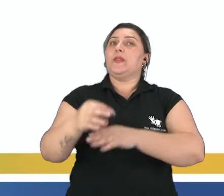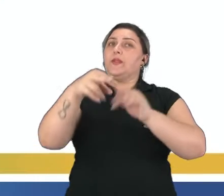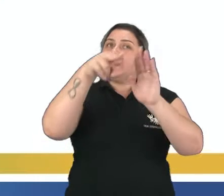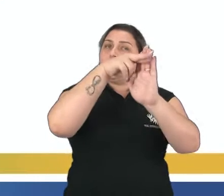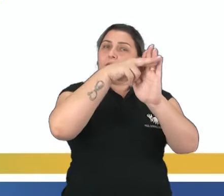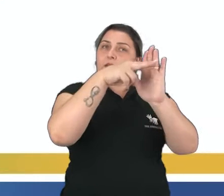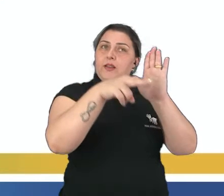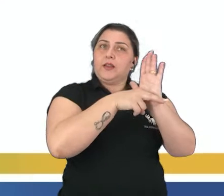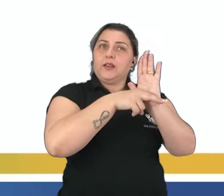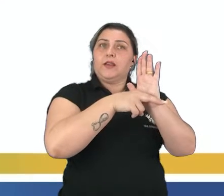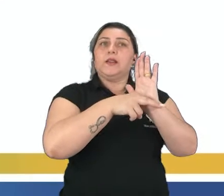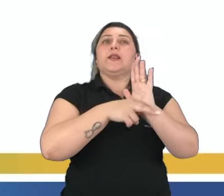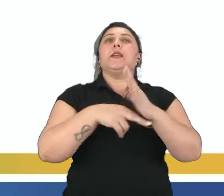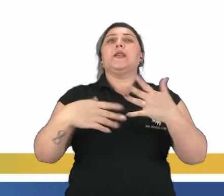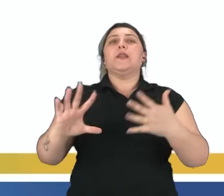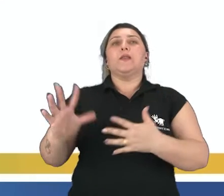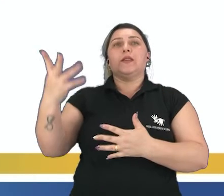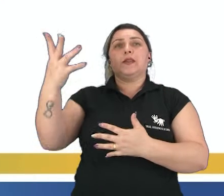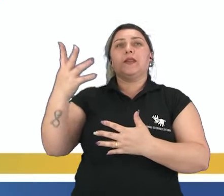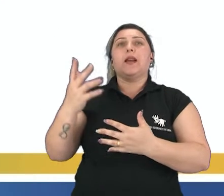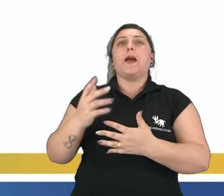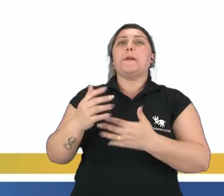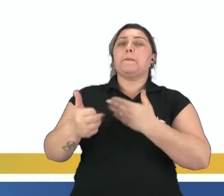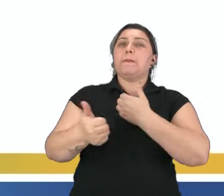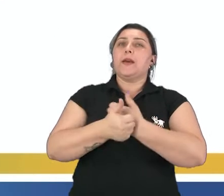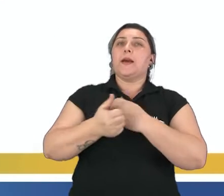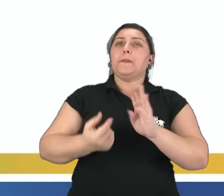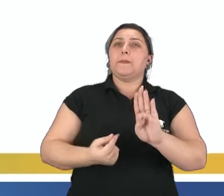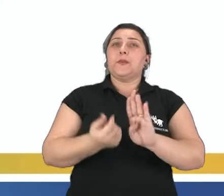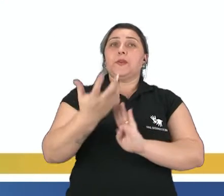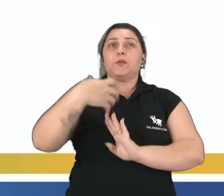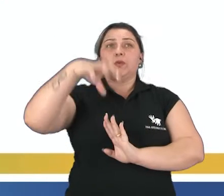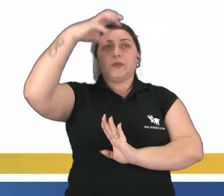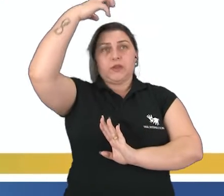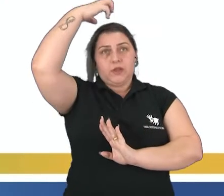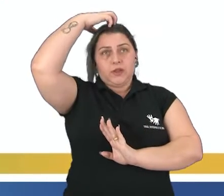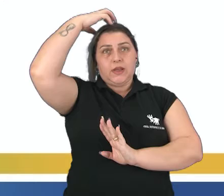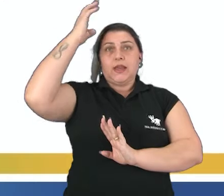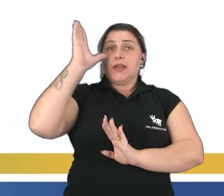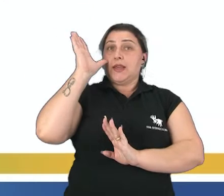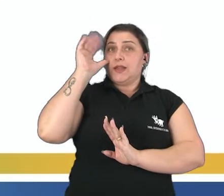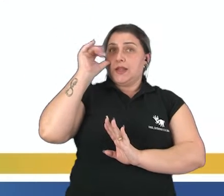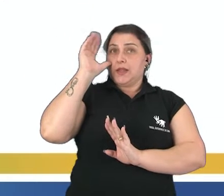padronizadas. Essas circunstâncias acabaram aproximando os burgueses dos